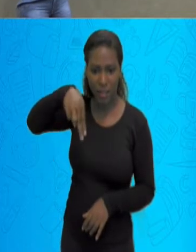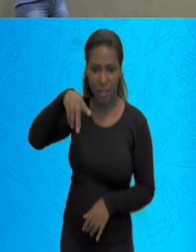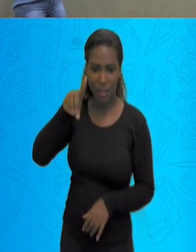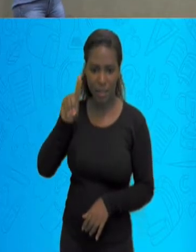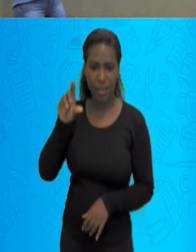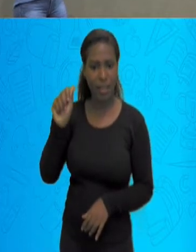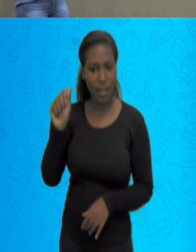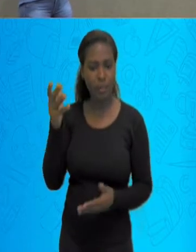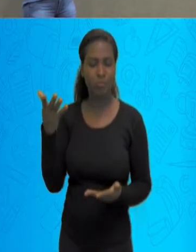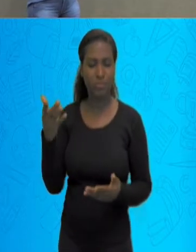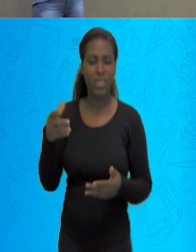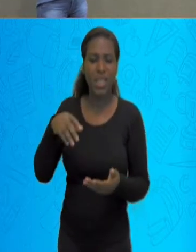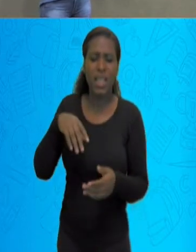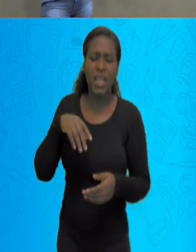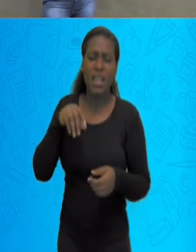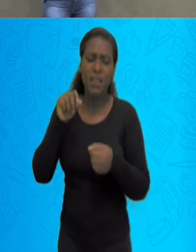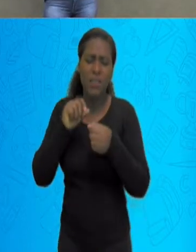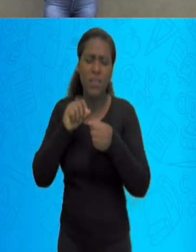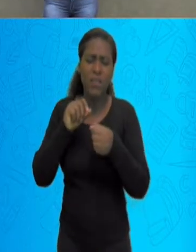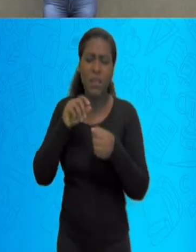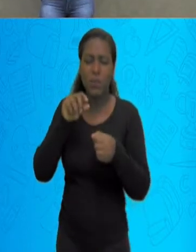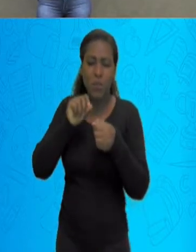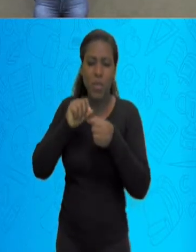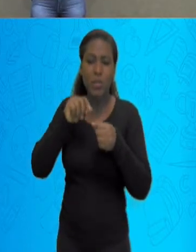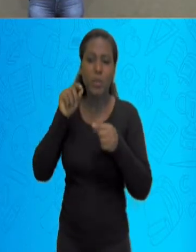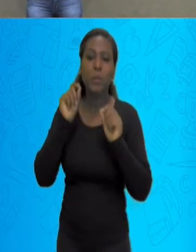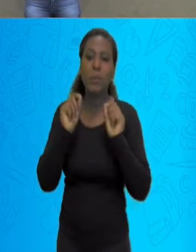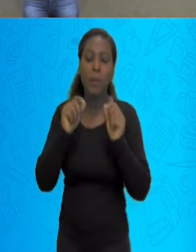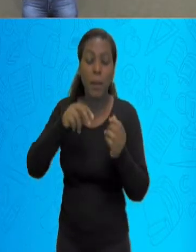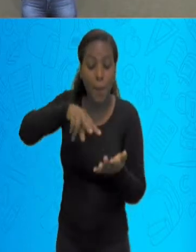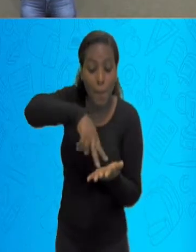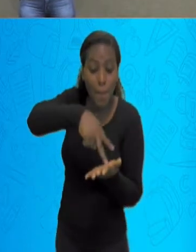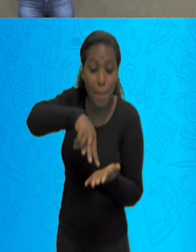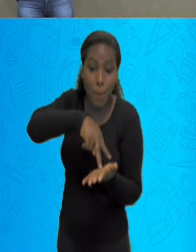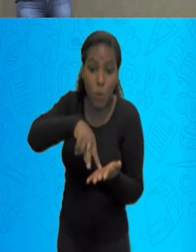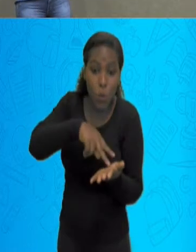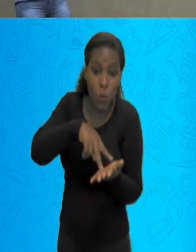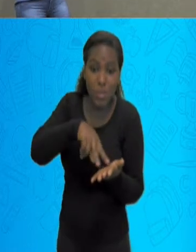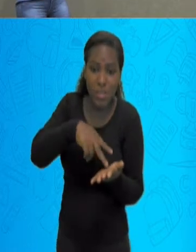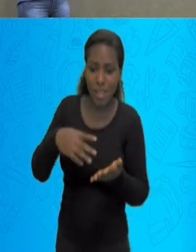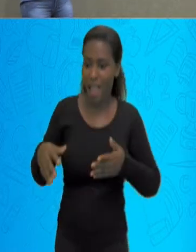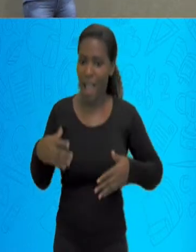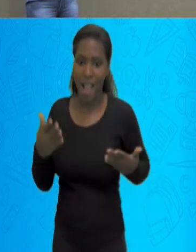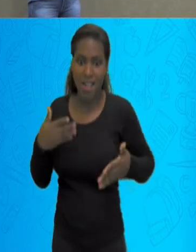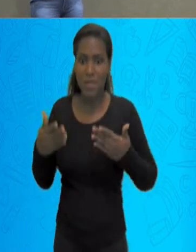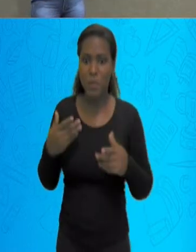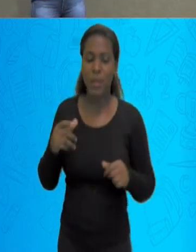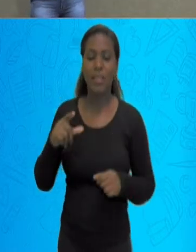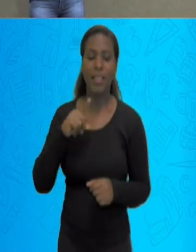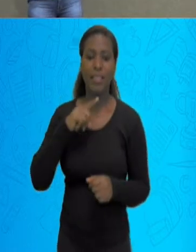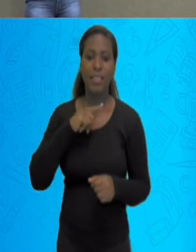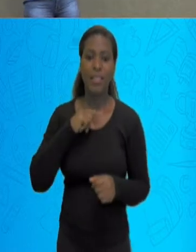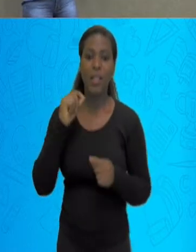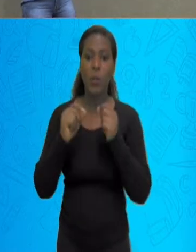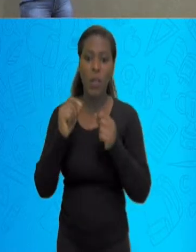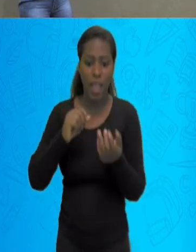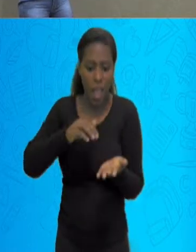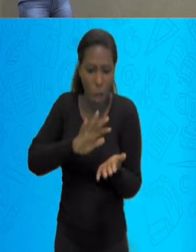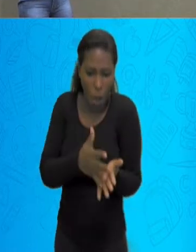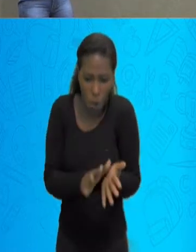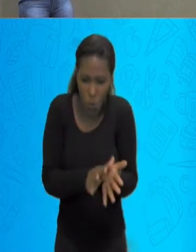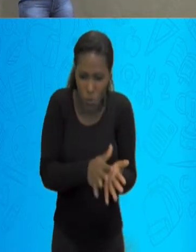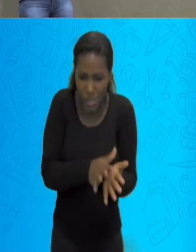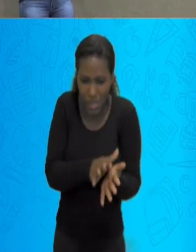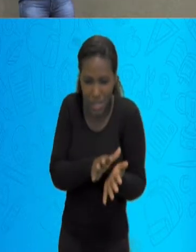animadas. Exemplo de danças folclóricas, a gente tem o maracatu, o samba de roda,